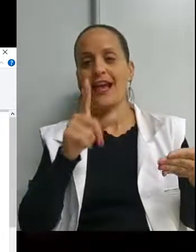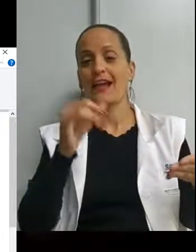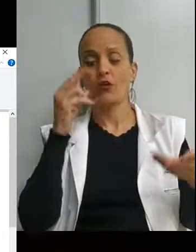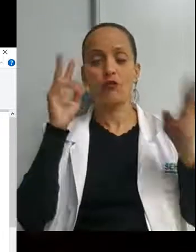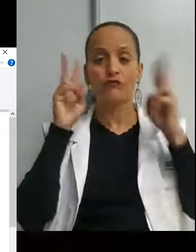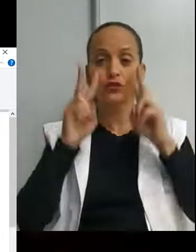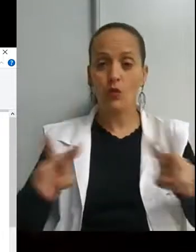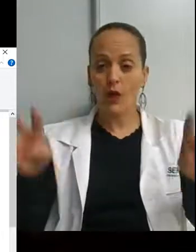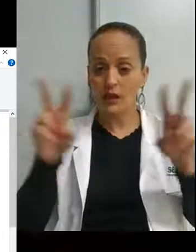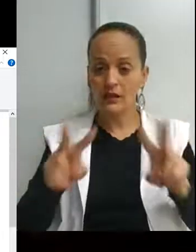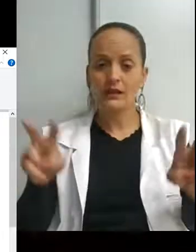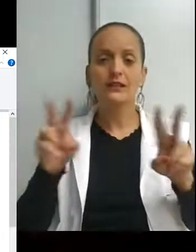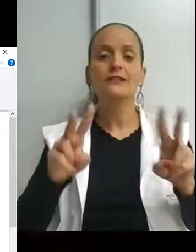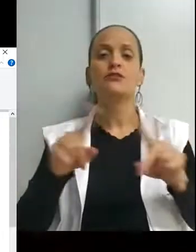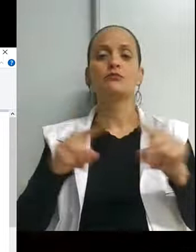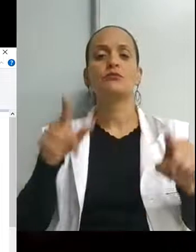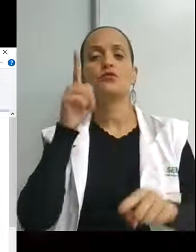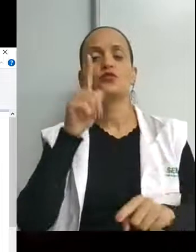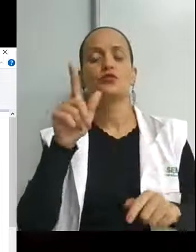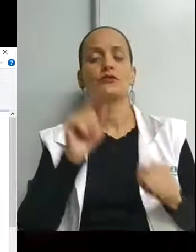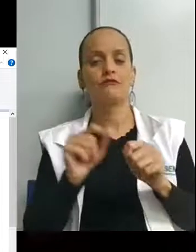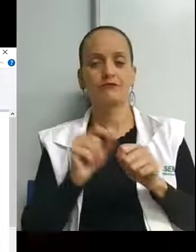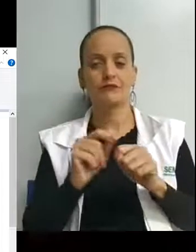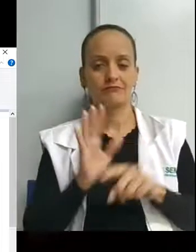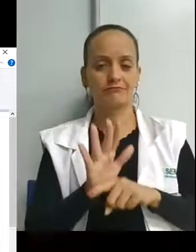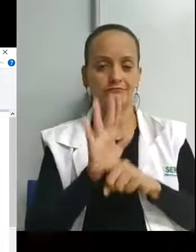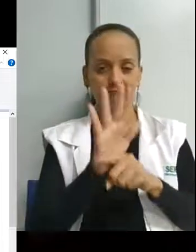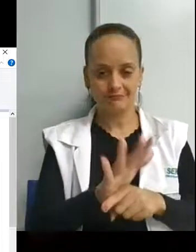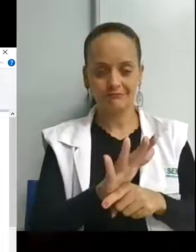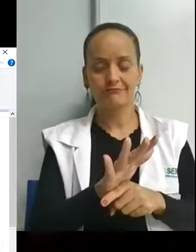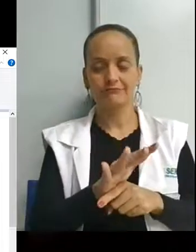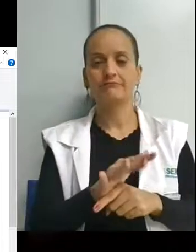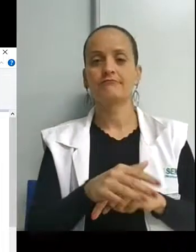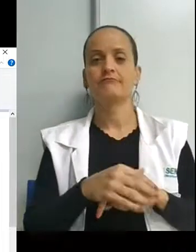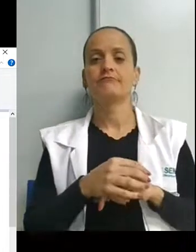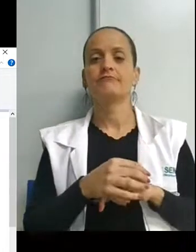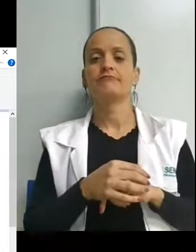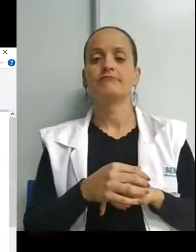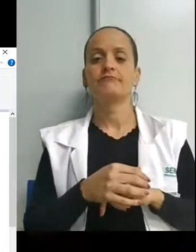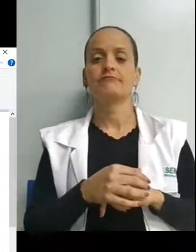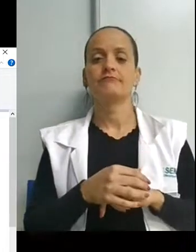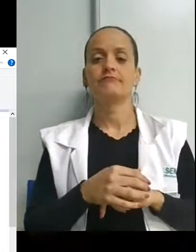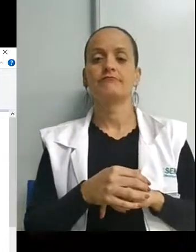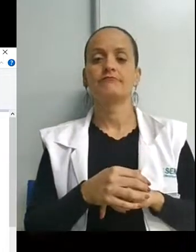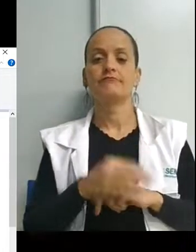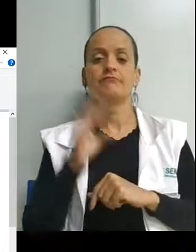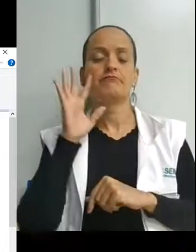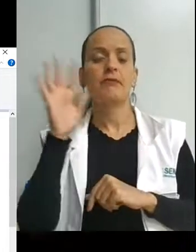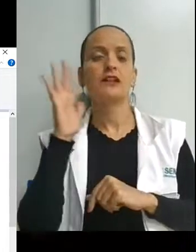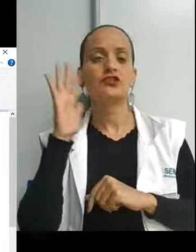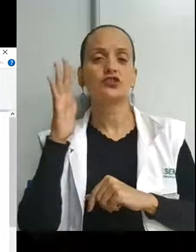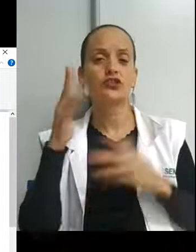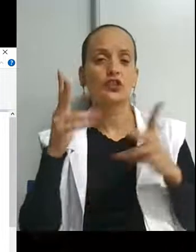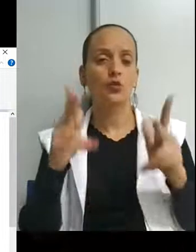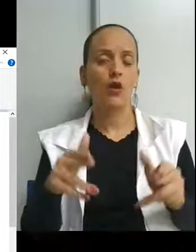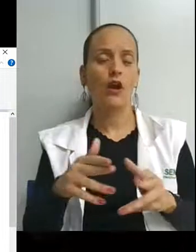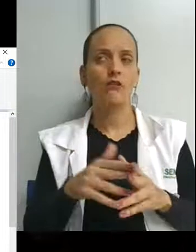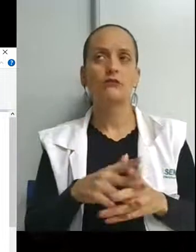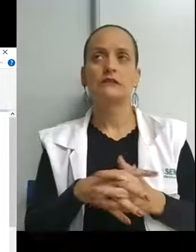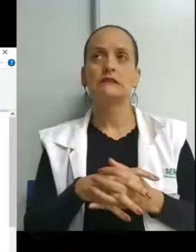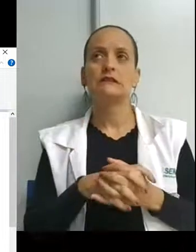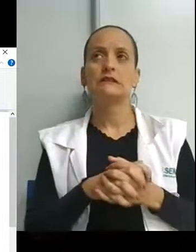total, né? Porque essa espuma aqui, ó, né, e essa potência reativa é como se fosse uma potência